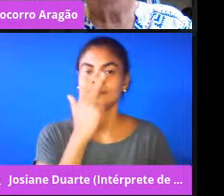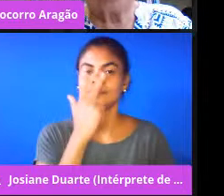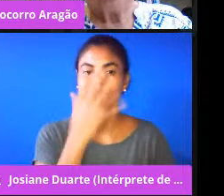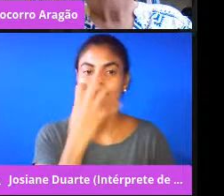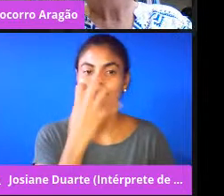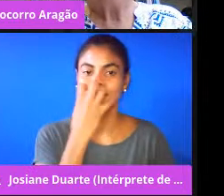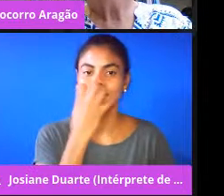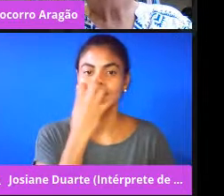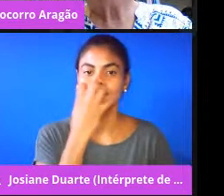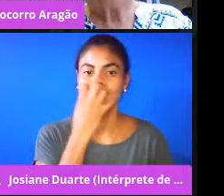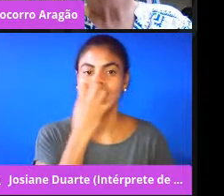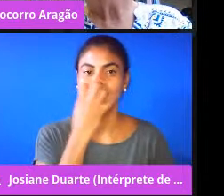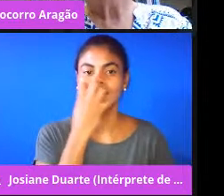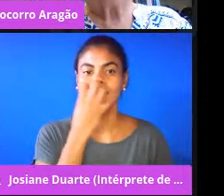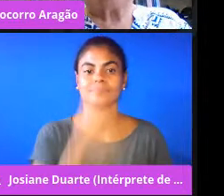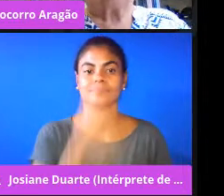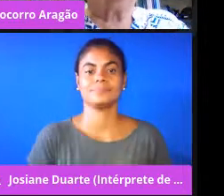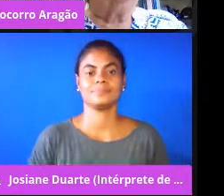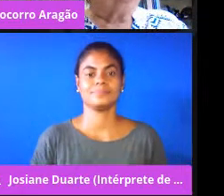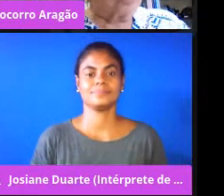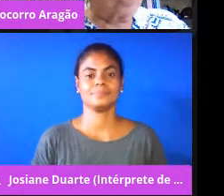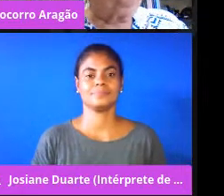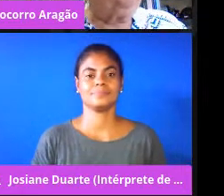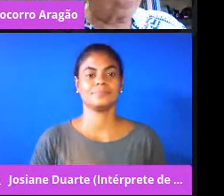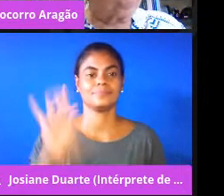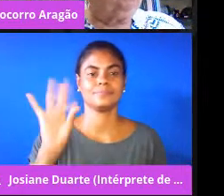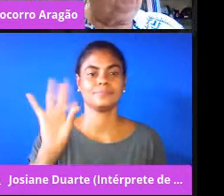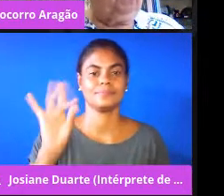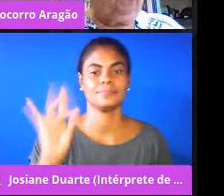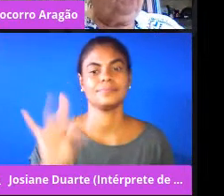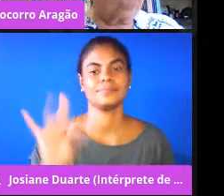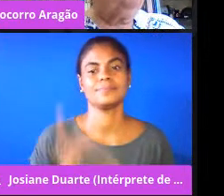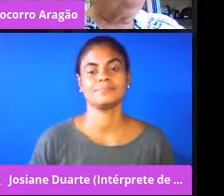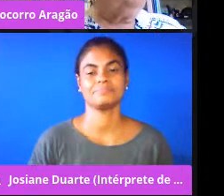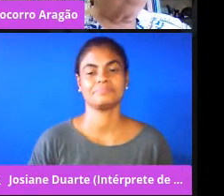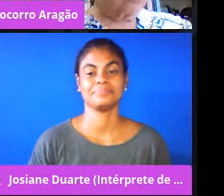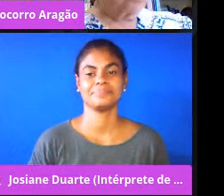no copiar, batendo castanhola com os dedos.